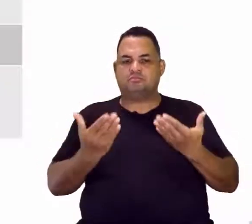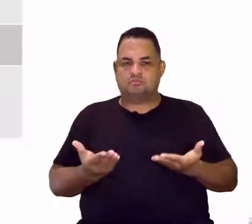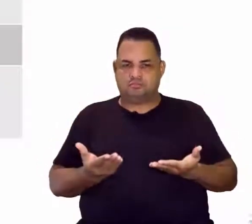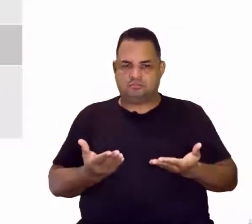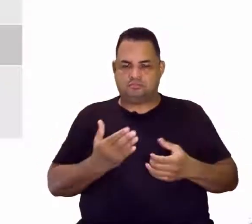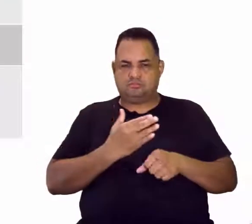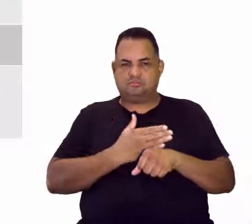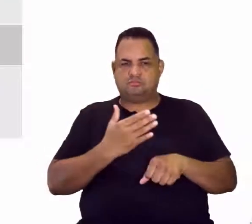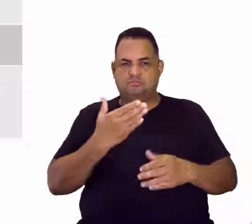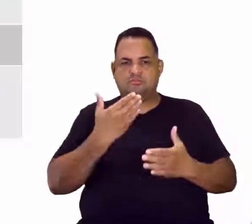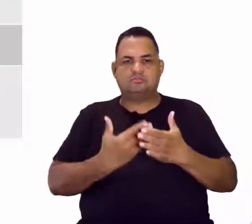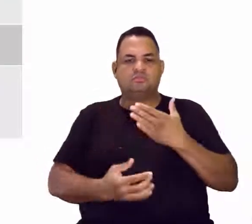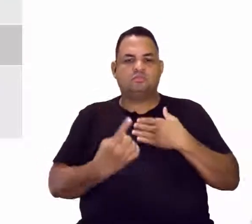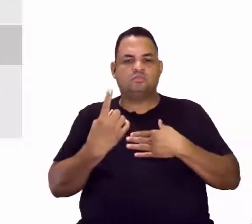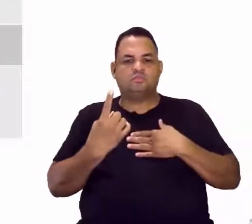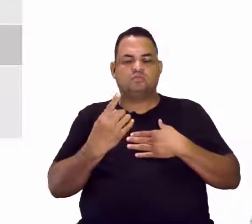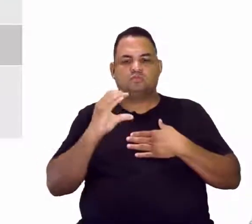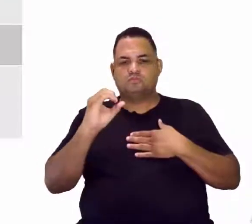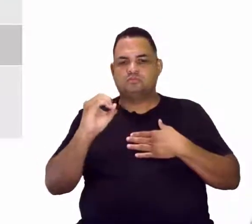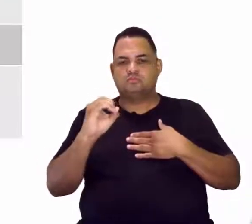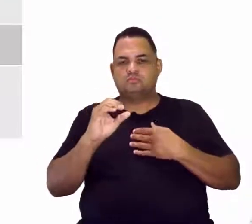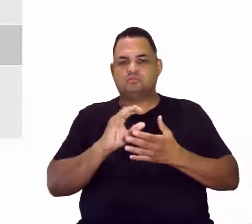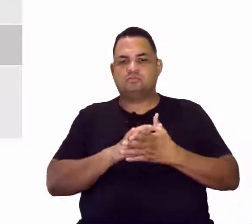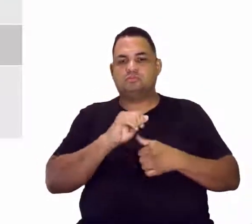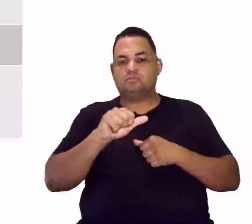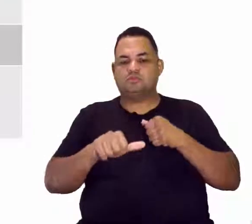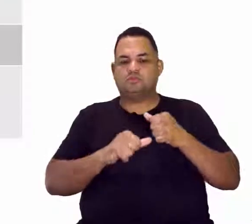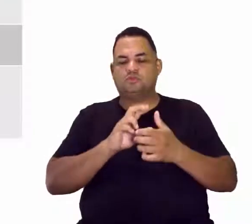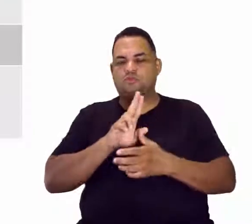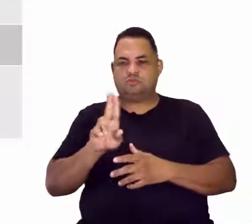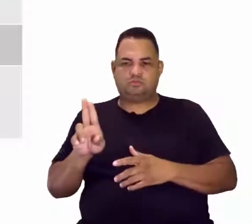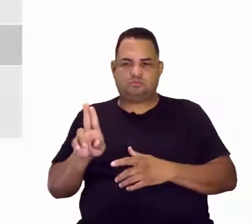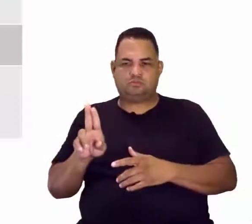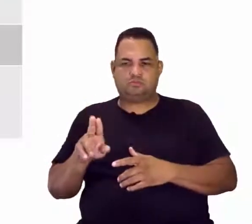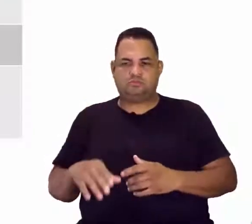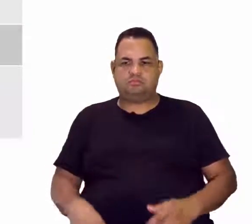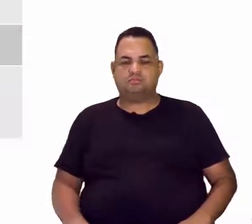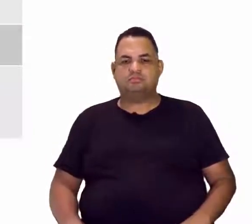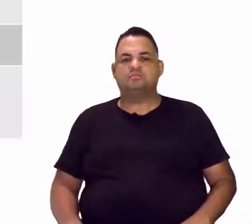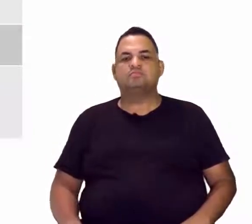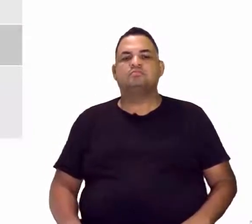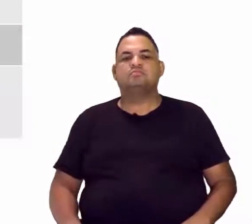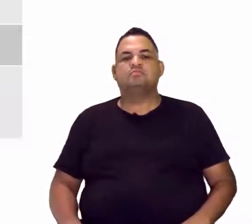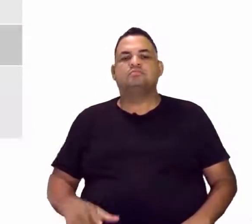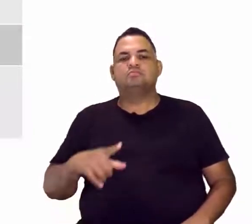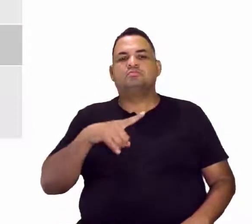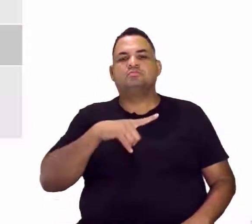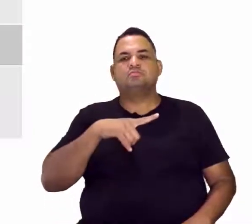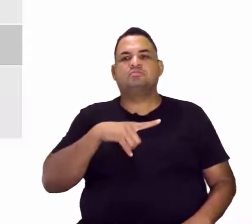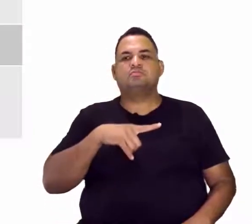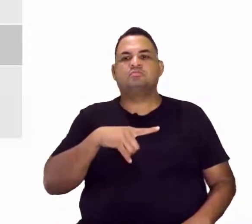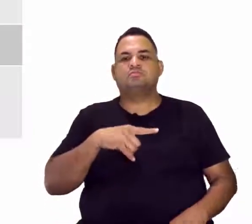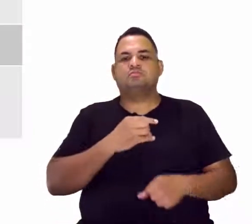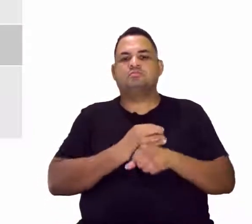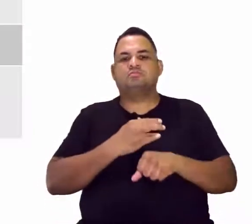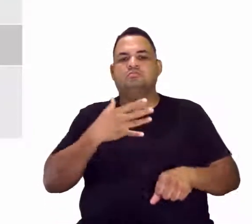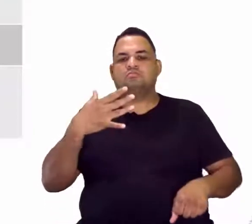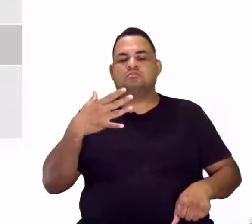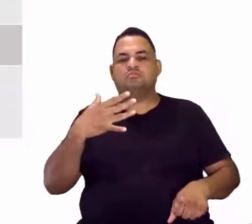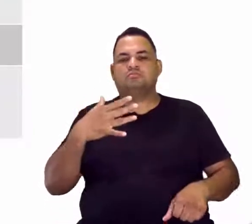ácido perde um oxigênio, já muda a nomenclatura. E aí o que eu vou ter? Eu vou ter o